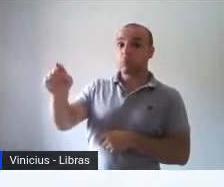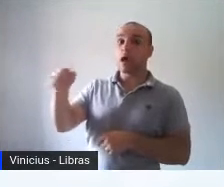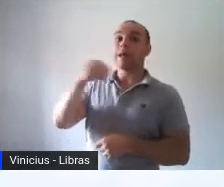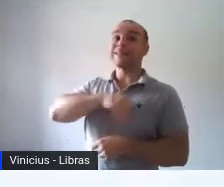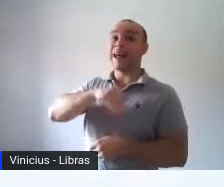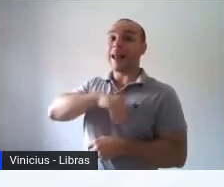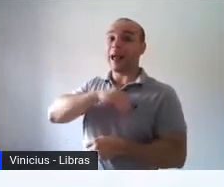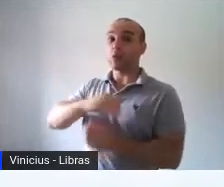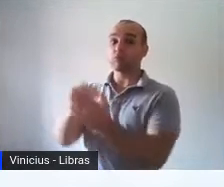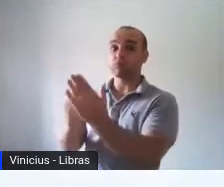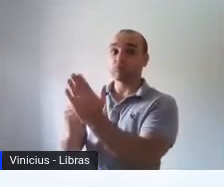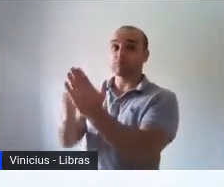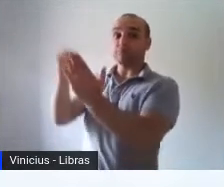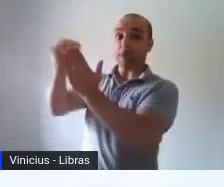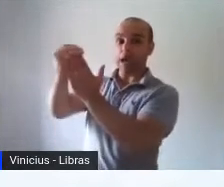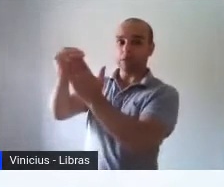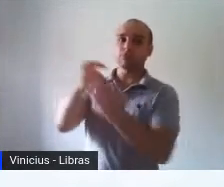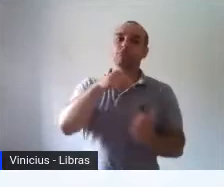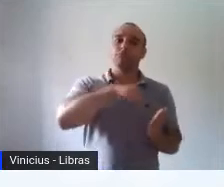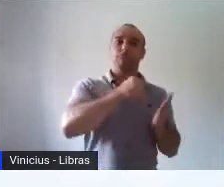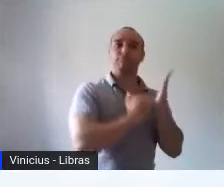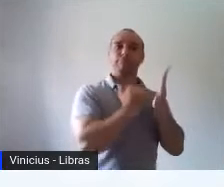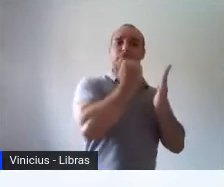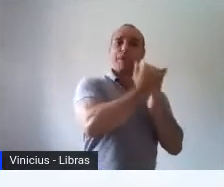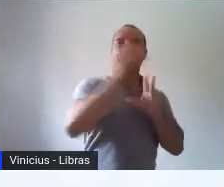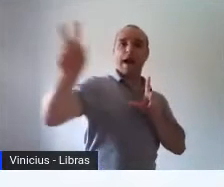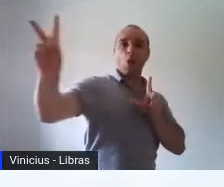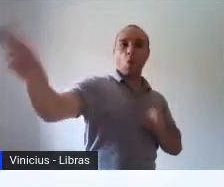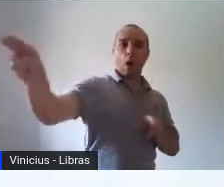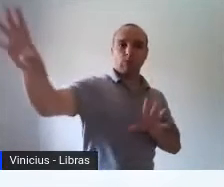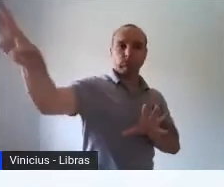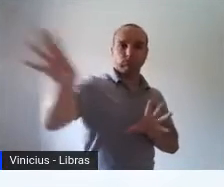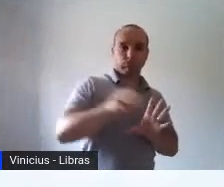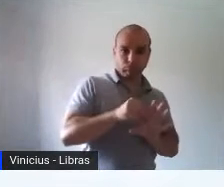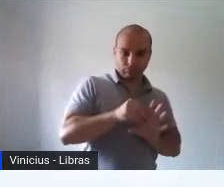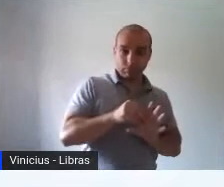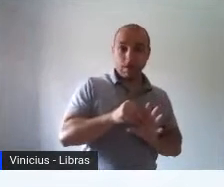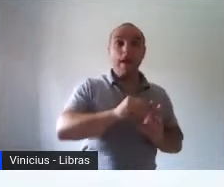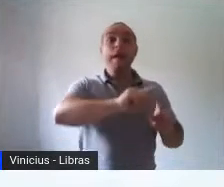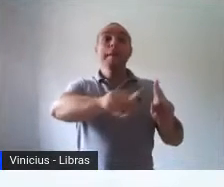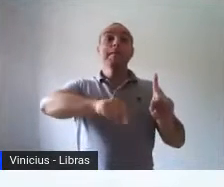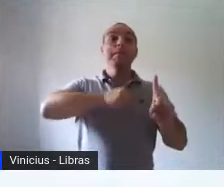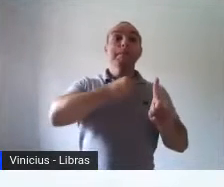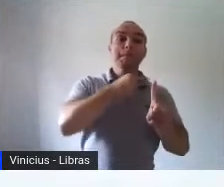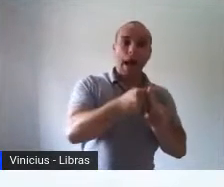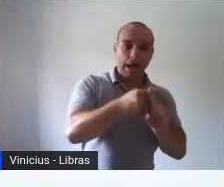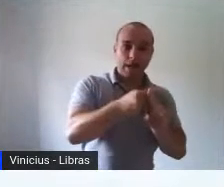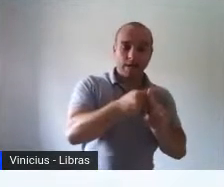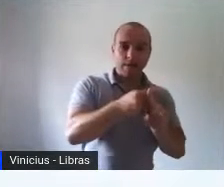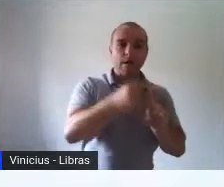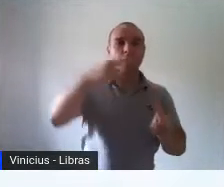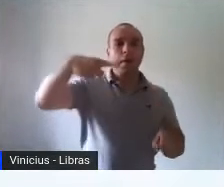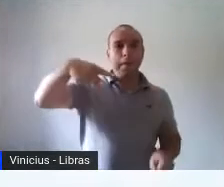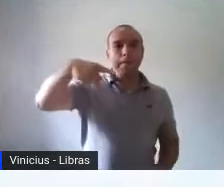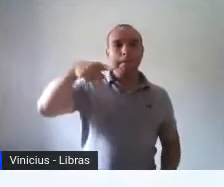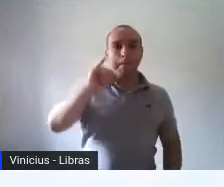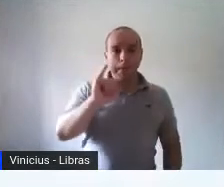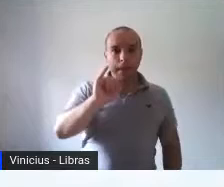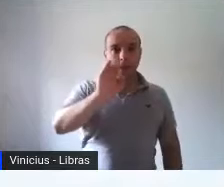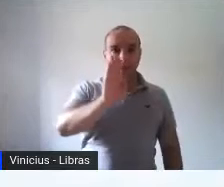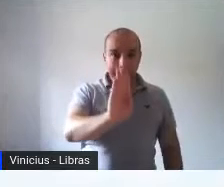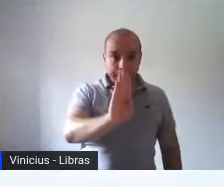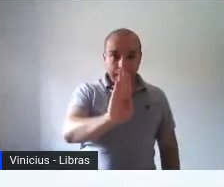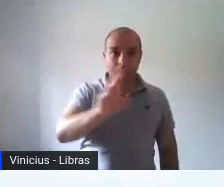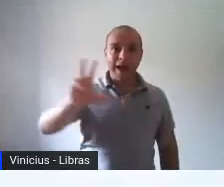significava, naquele momento, 0,55. E foi marcada uma reunião agora para o início do ano, dia 7 de janeiro, para definir os valores. Mas, nesse